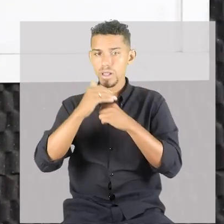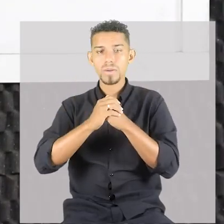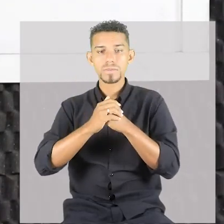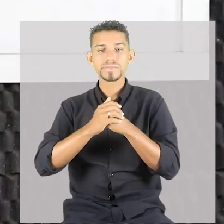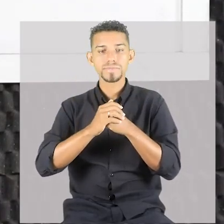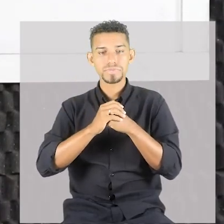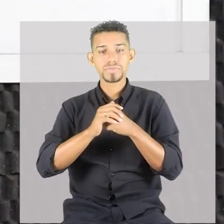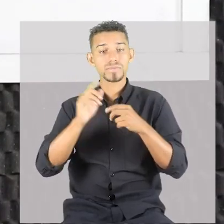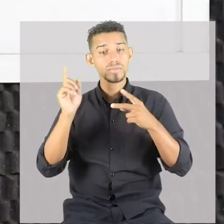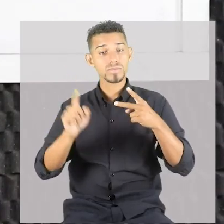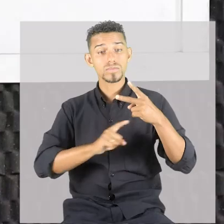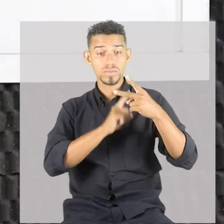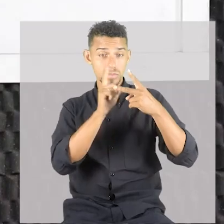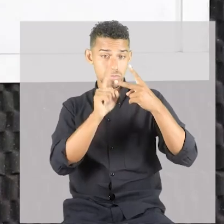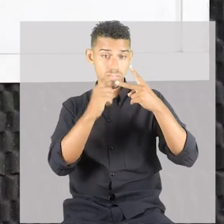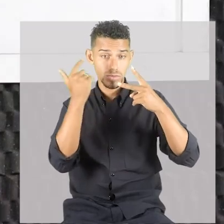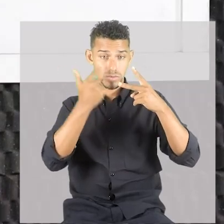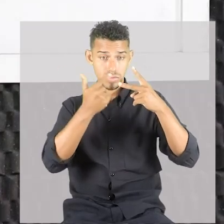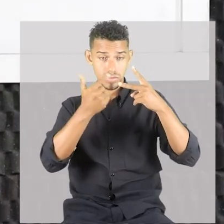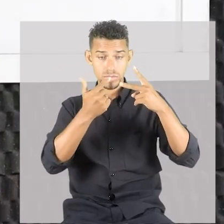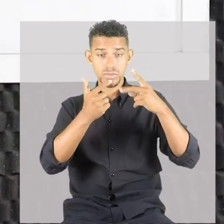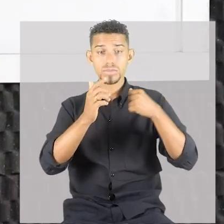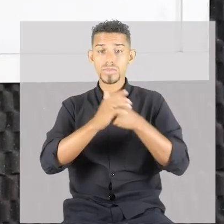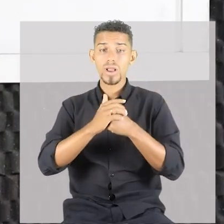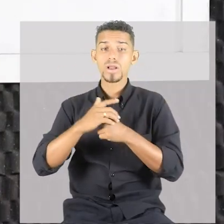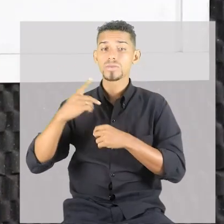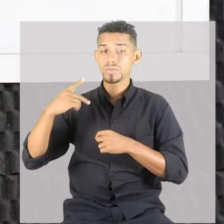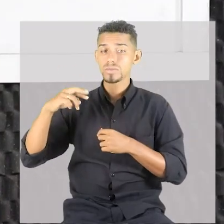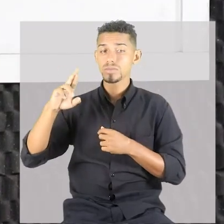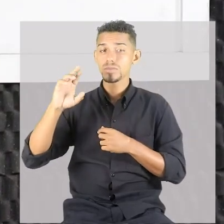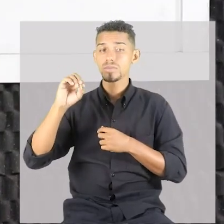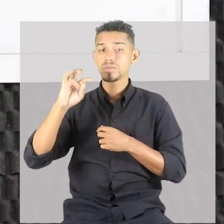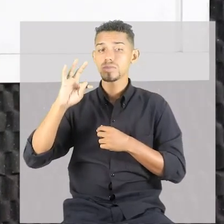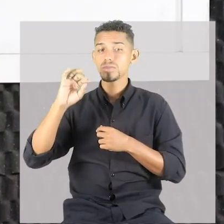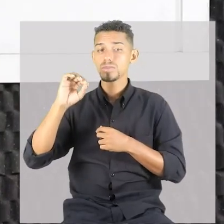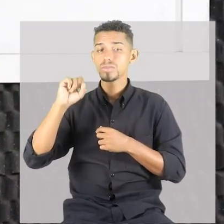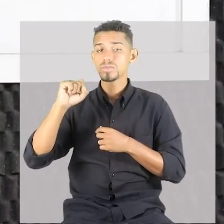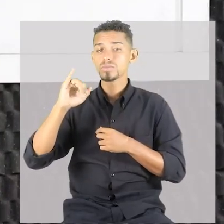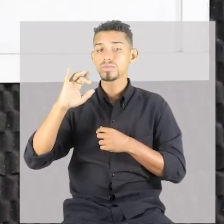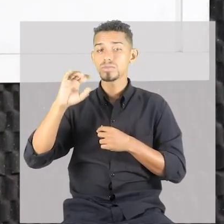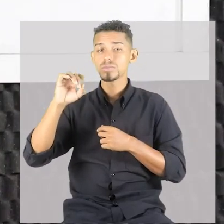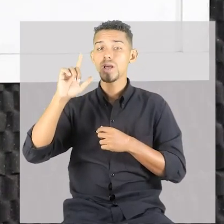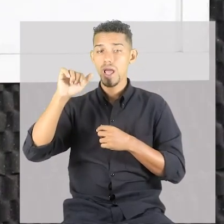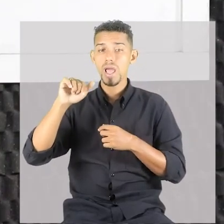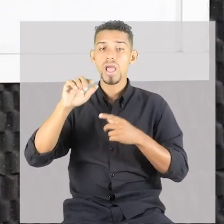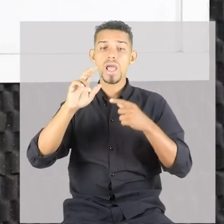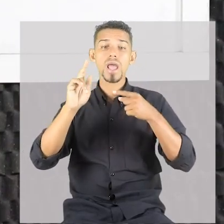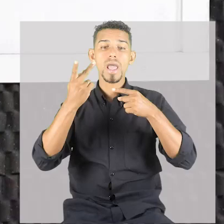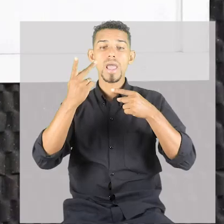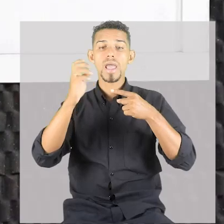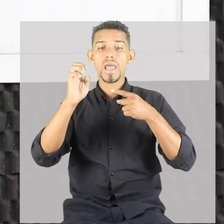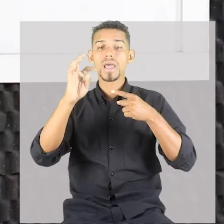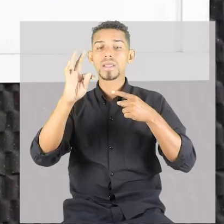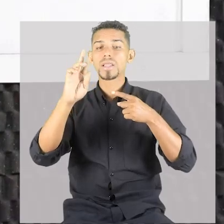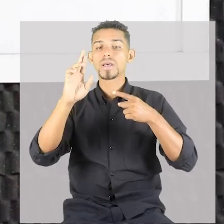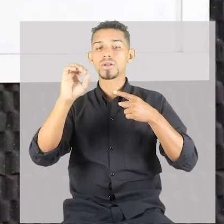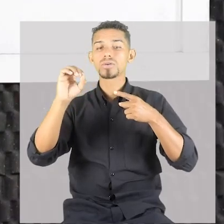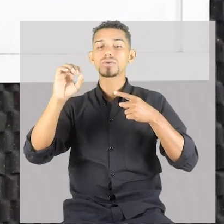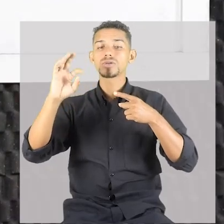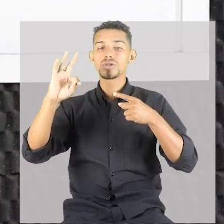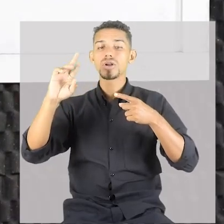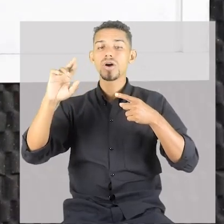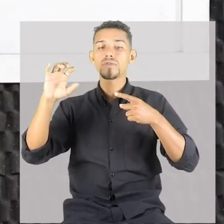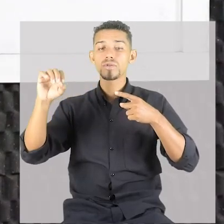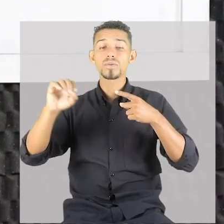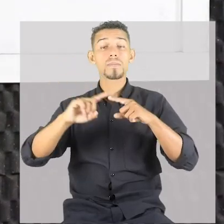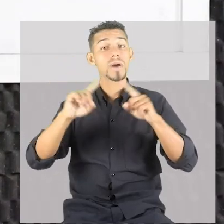protista, você vai colocar aqui, ó, que os protozoários, eles são heterotróficos, tá? Mas as algas são